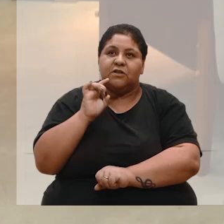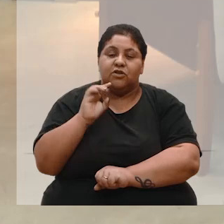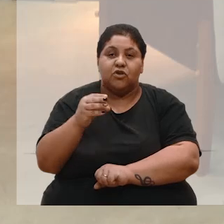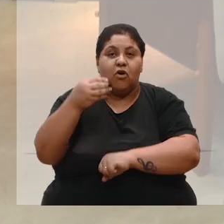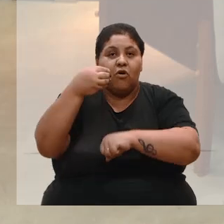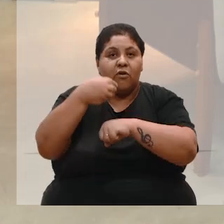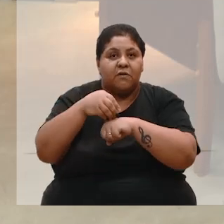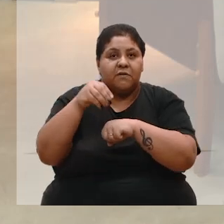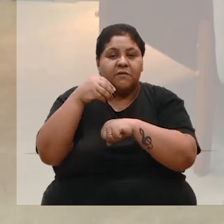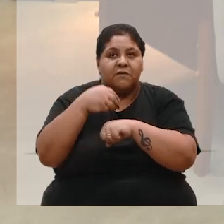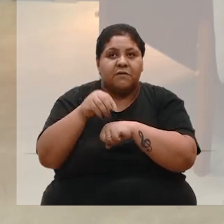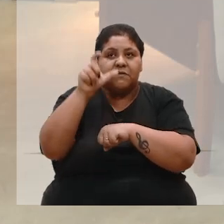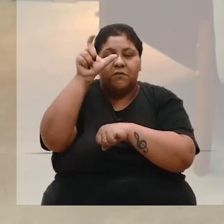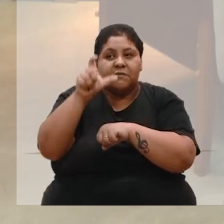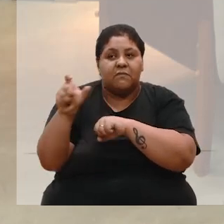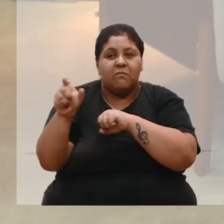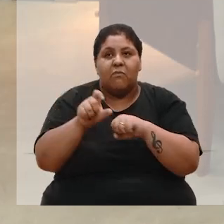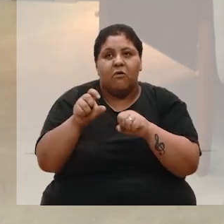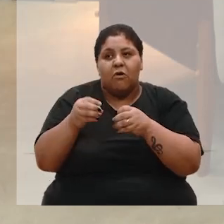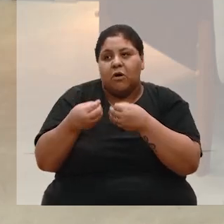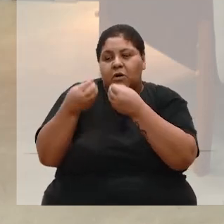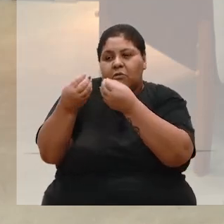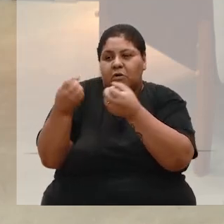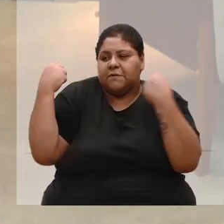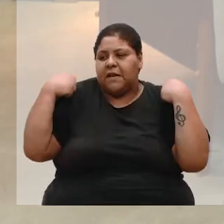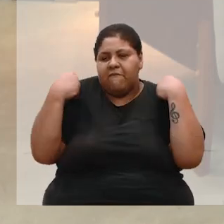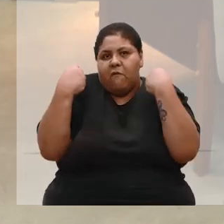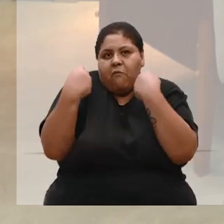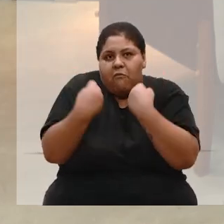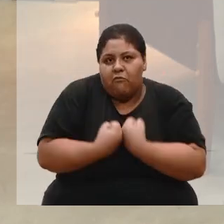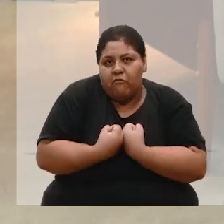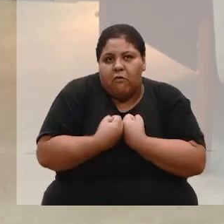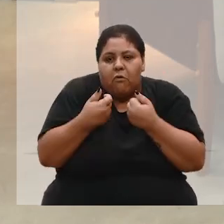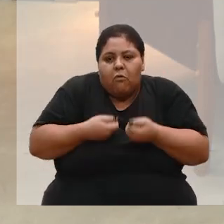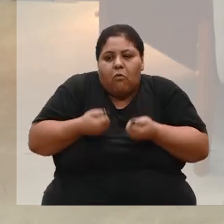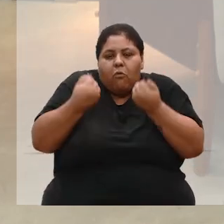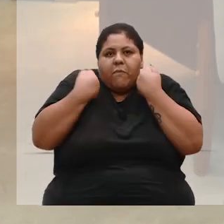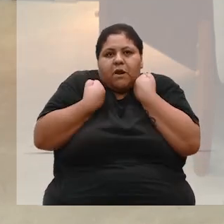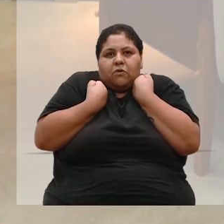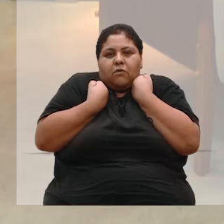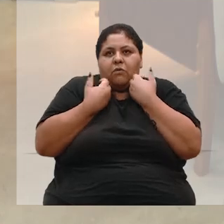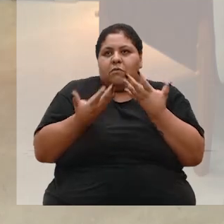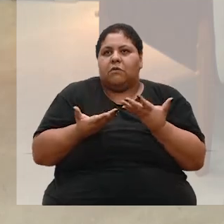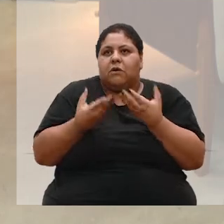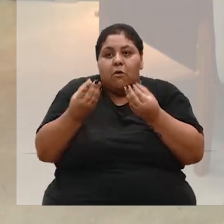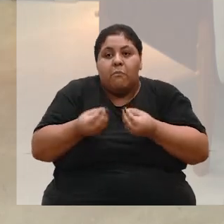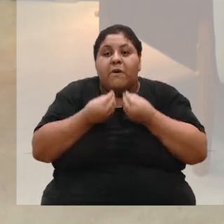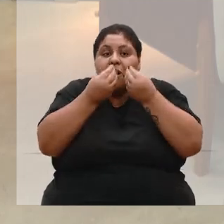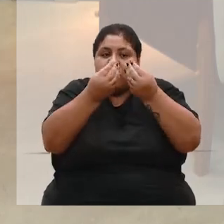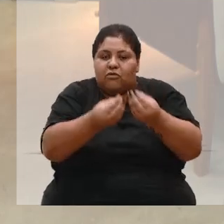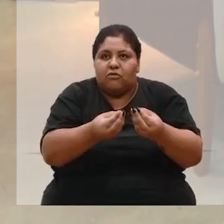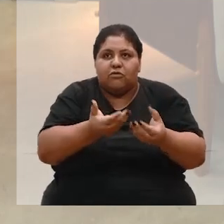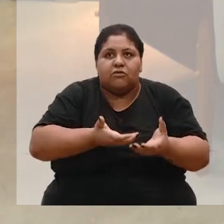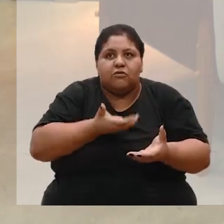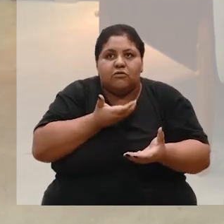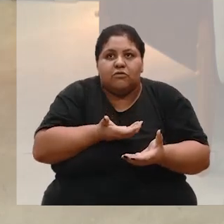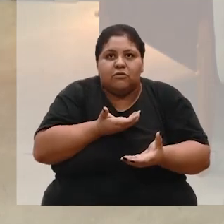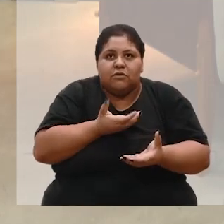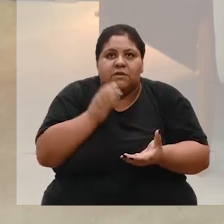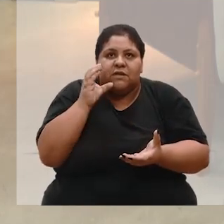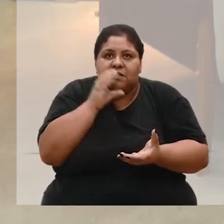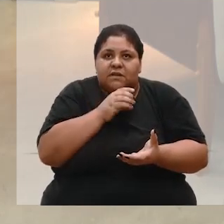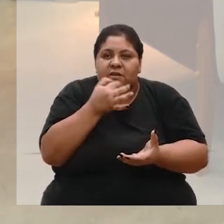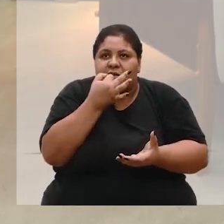sugerindo que a pessoa possa levar ou um agasalho ou um cobertor, que nós vamos doar para o Natal quentinho de Caxias, né?